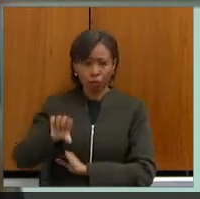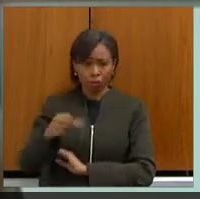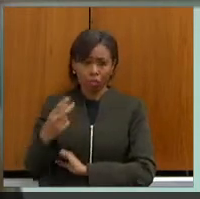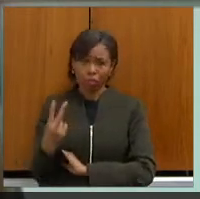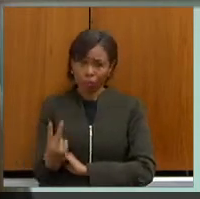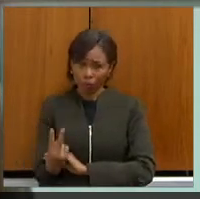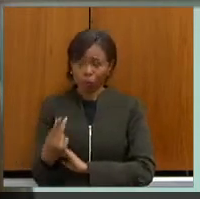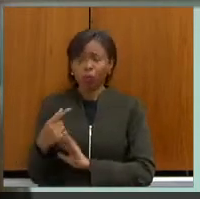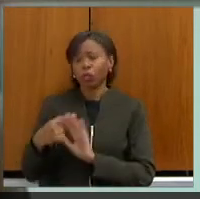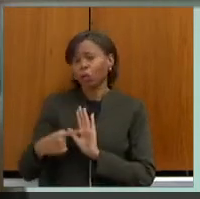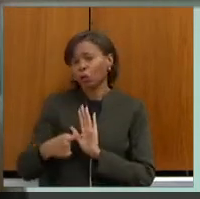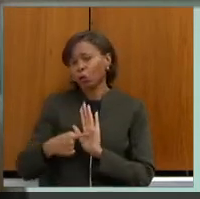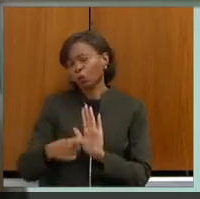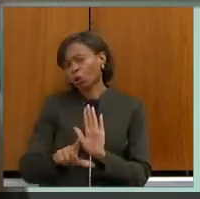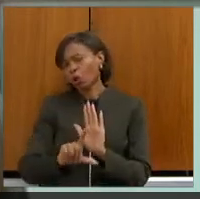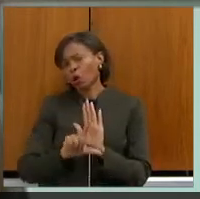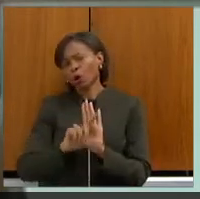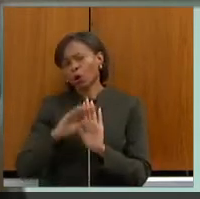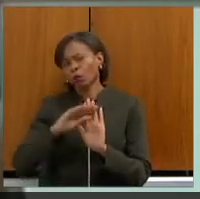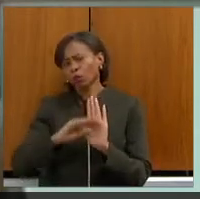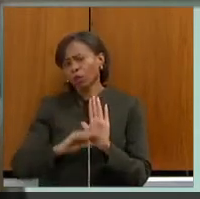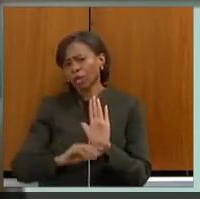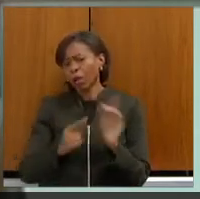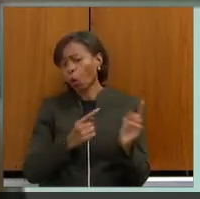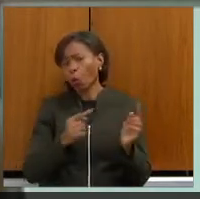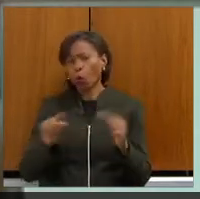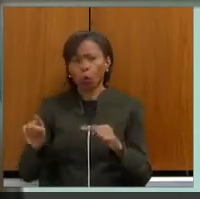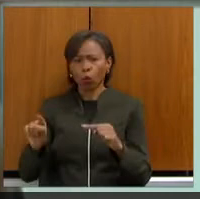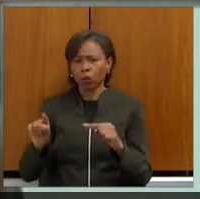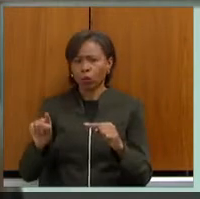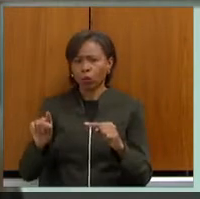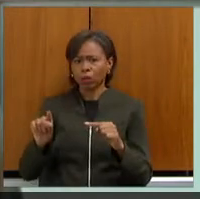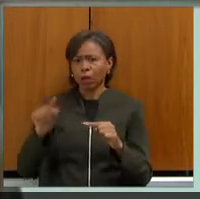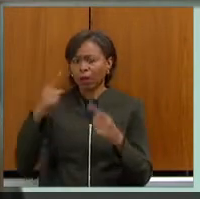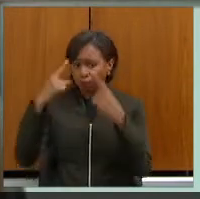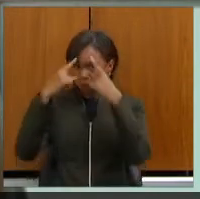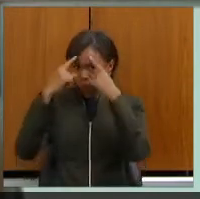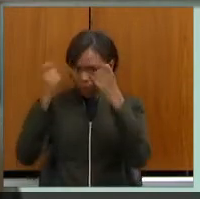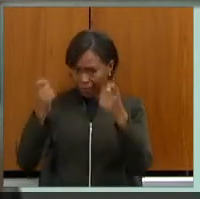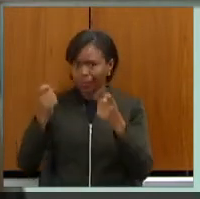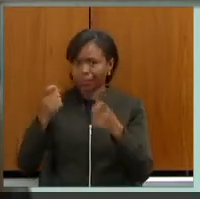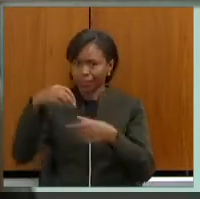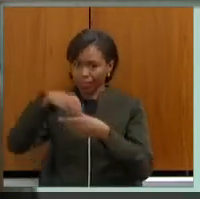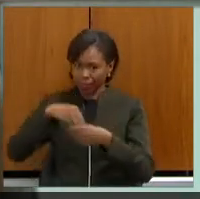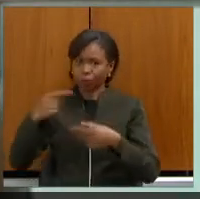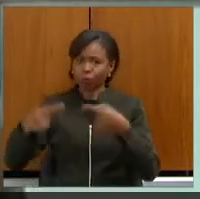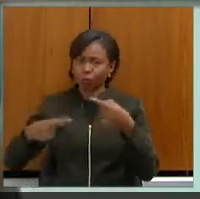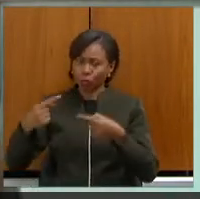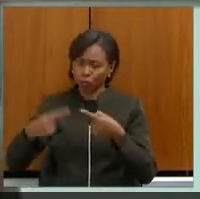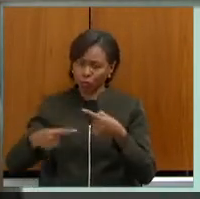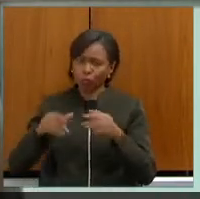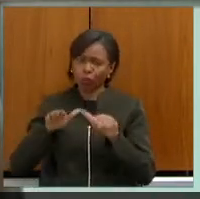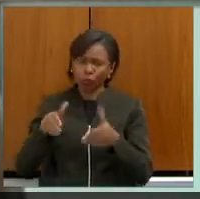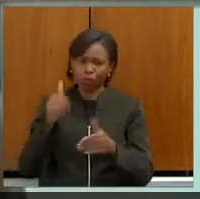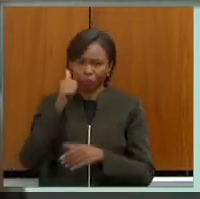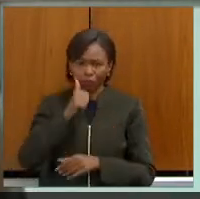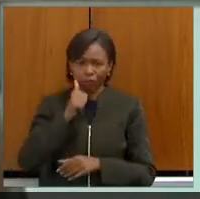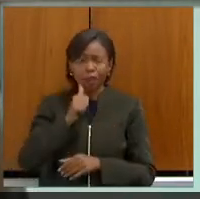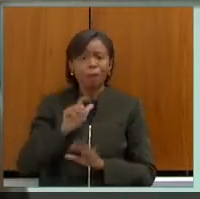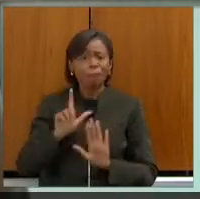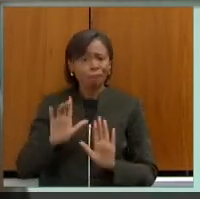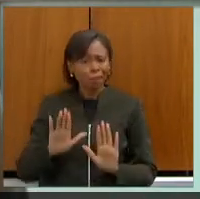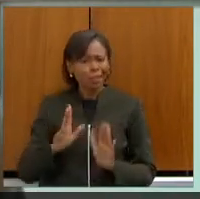aí mecanismos para coibir esse tipo de violência mas ainda assim nós temos é situações de